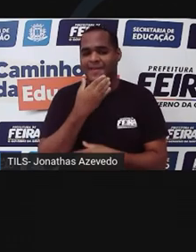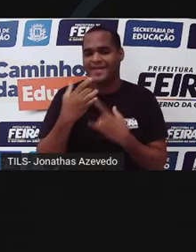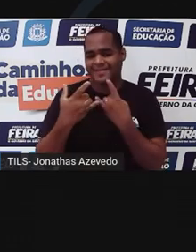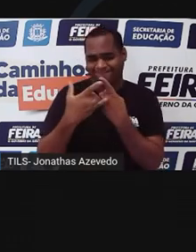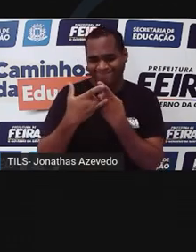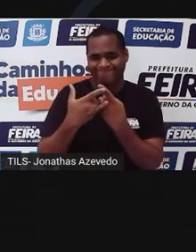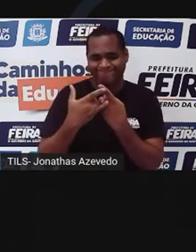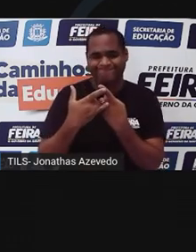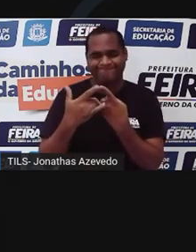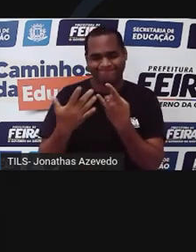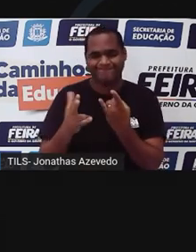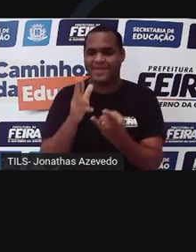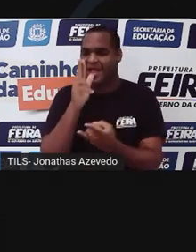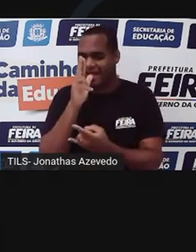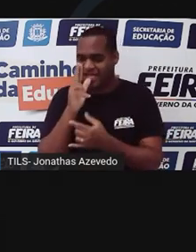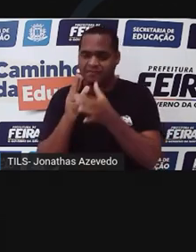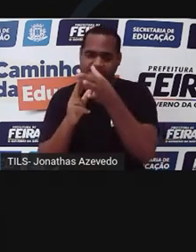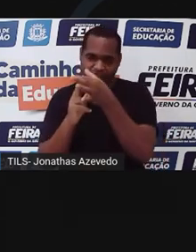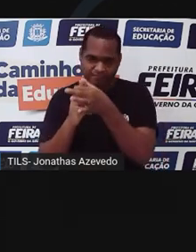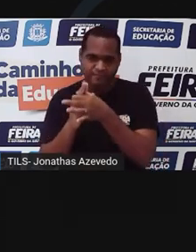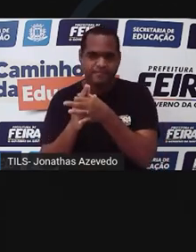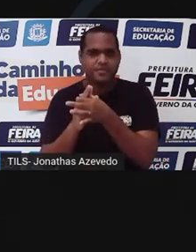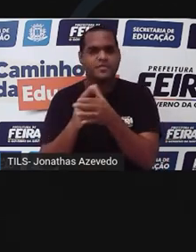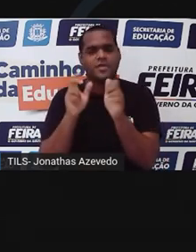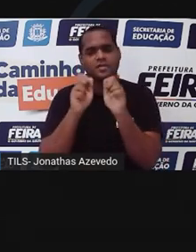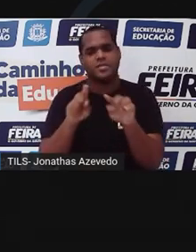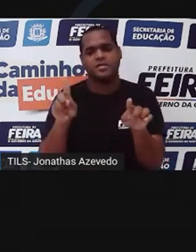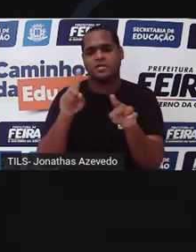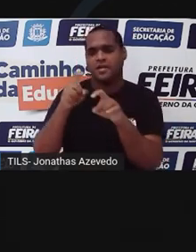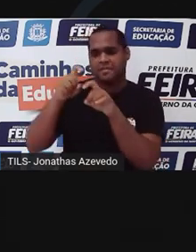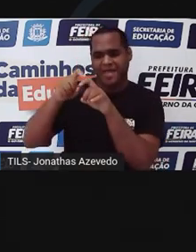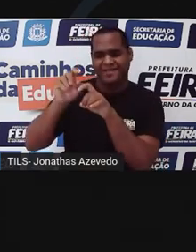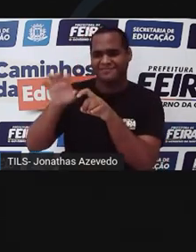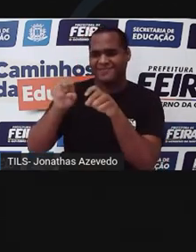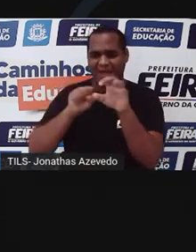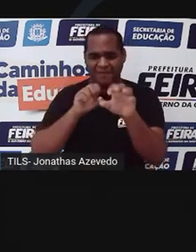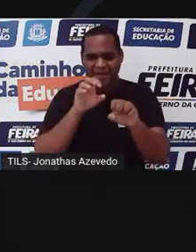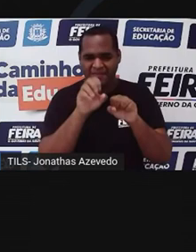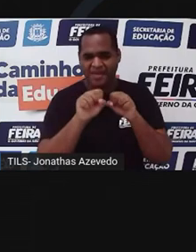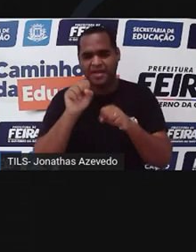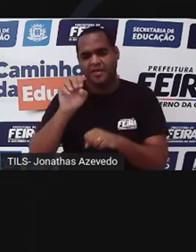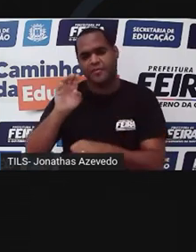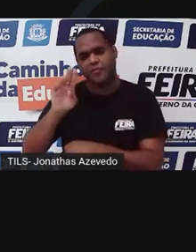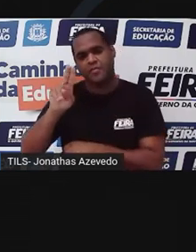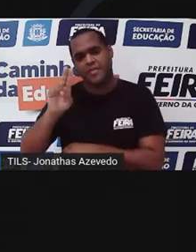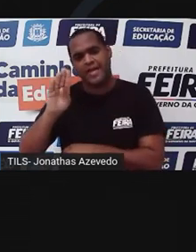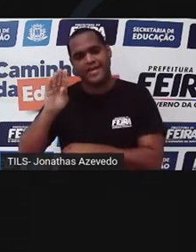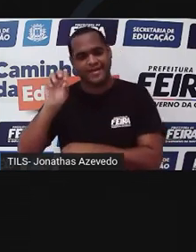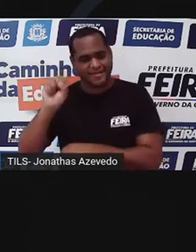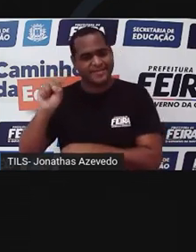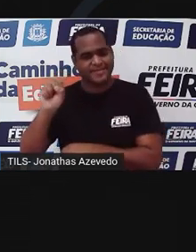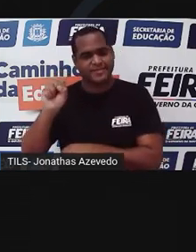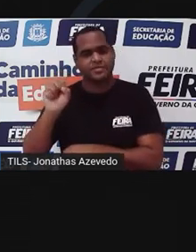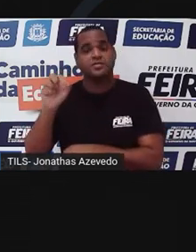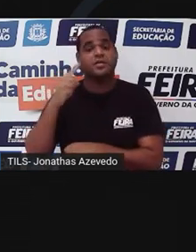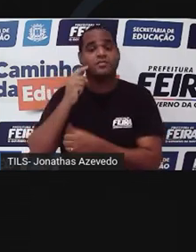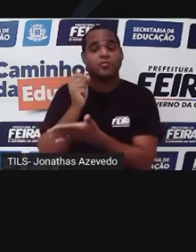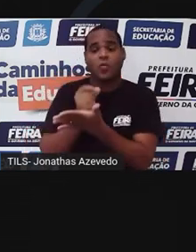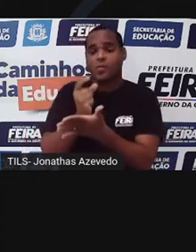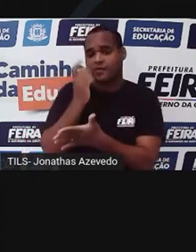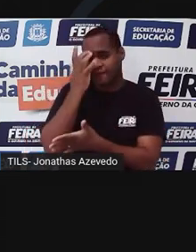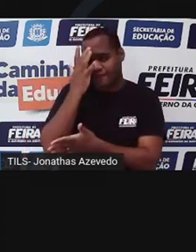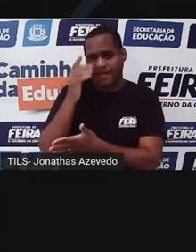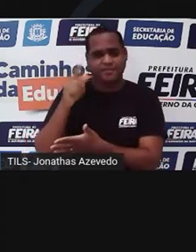camisinha a camisinha não precisa de prescrição para pegar em postos de saúde é comprada